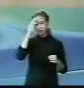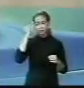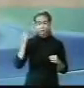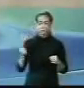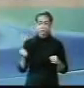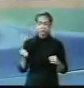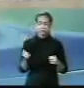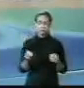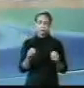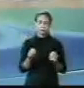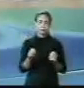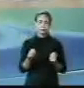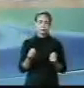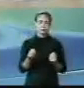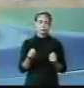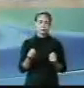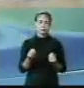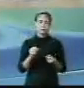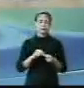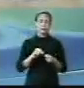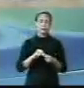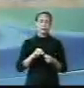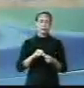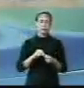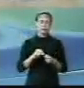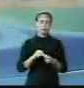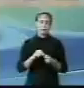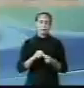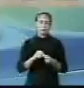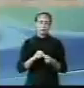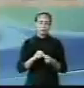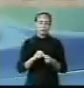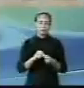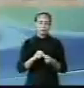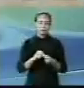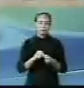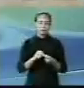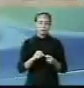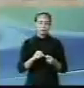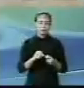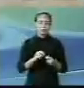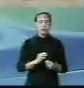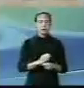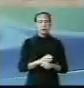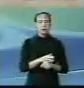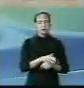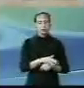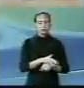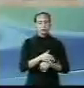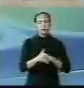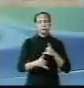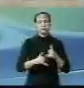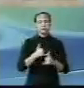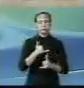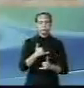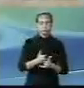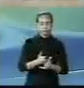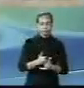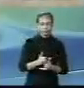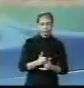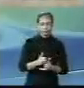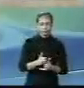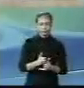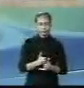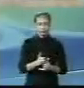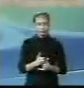acontece? O usuário está navegando aqui no Orkut, está fazendo download, e a rede está lenta. Rapid Share, né? Está